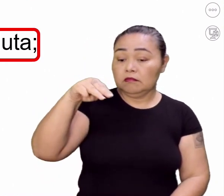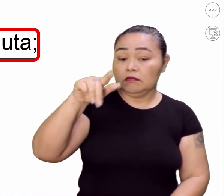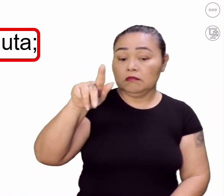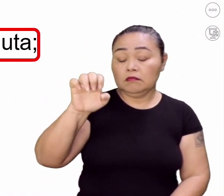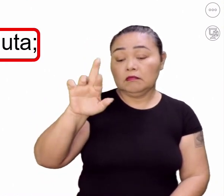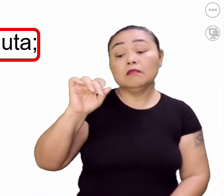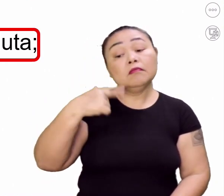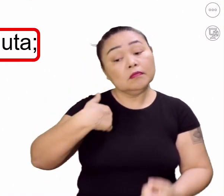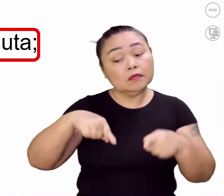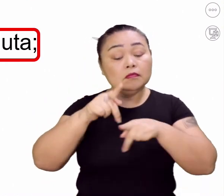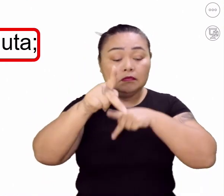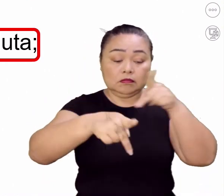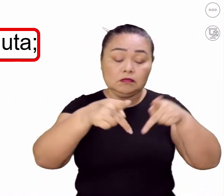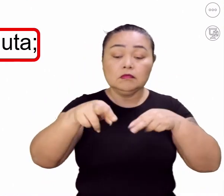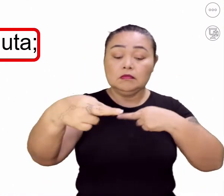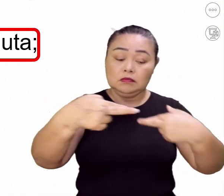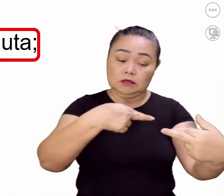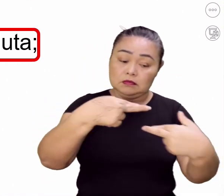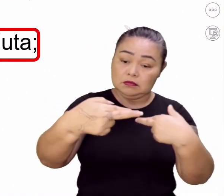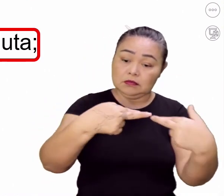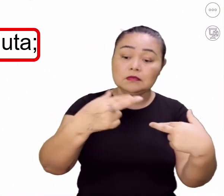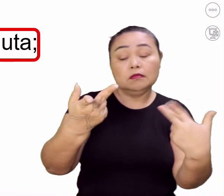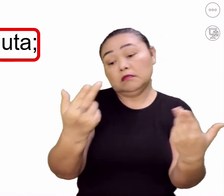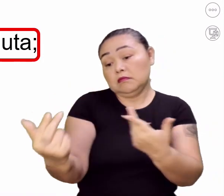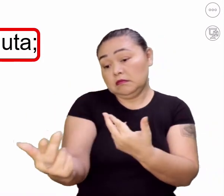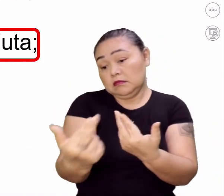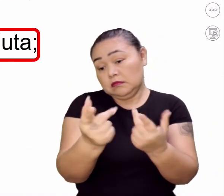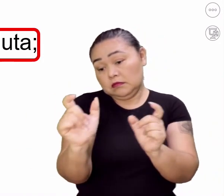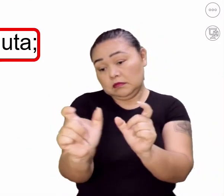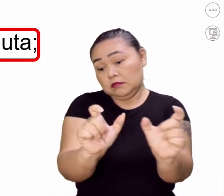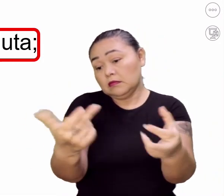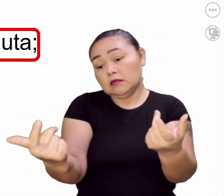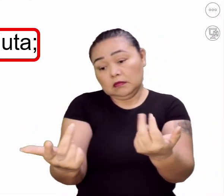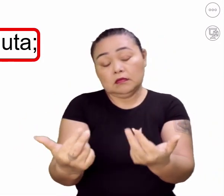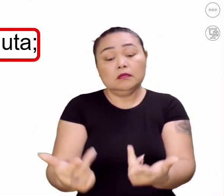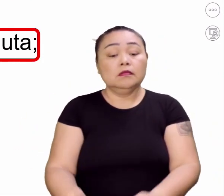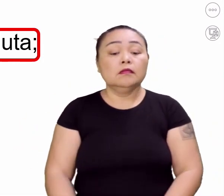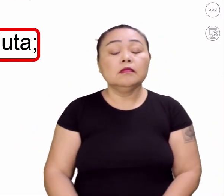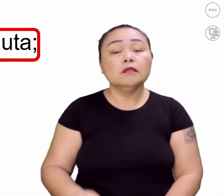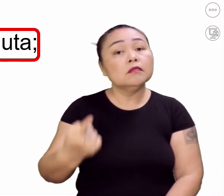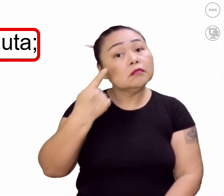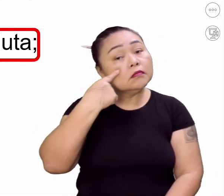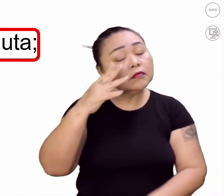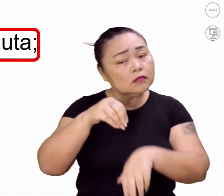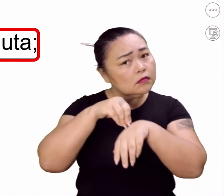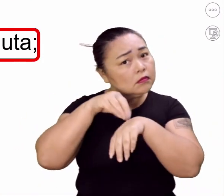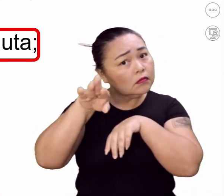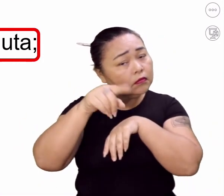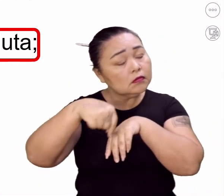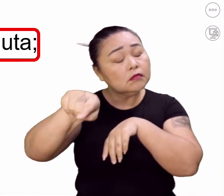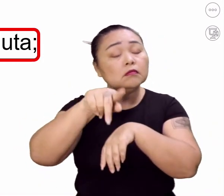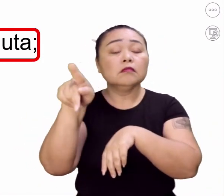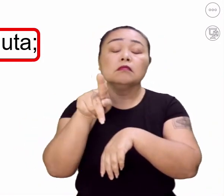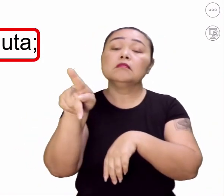população relativa, que é a mesma coisa. Isso. Então, querido aluno, já pega o bizu aí do nosso querido professor Rogério